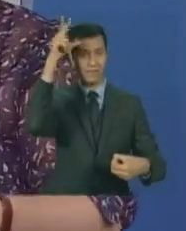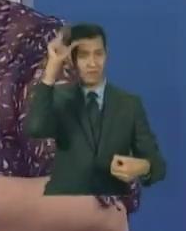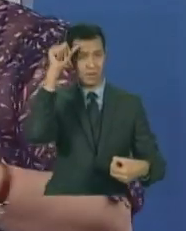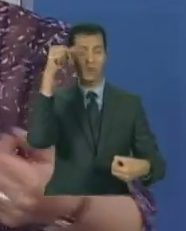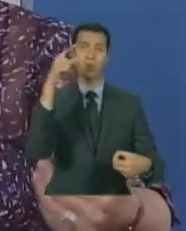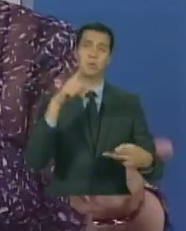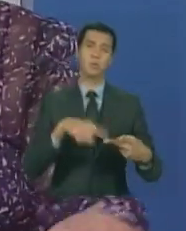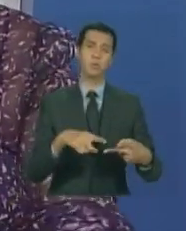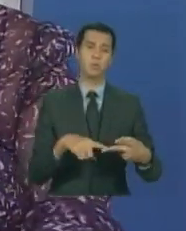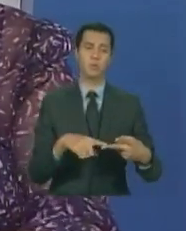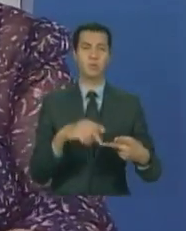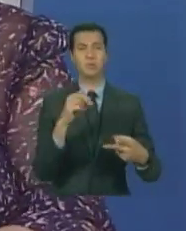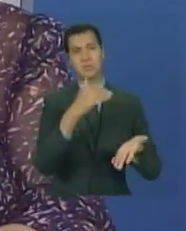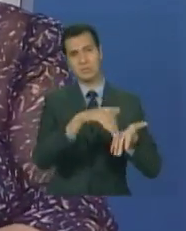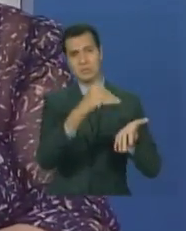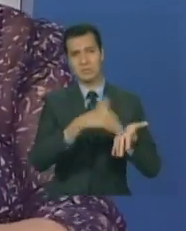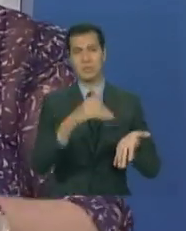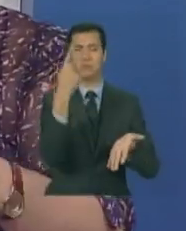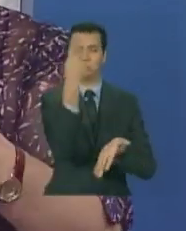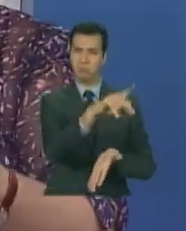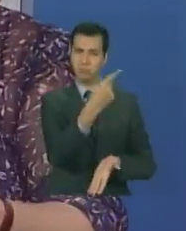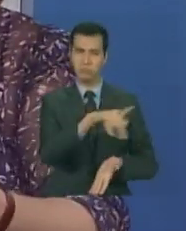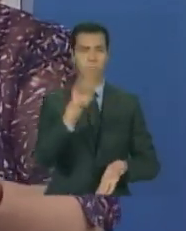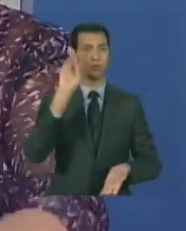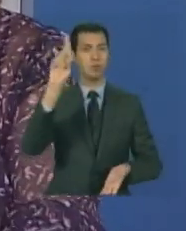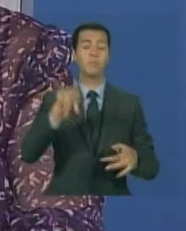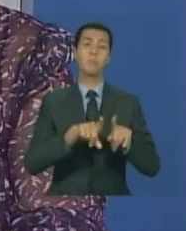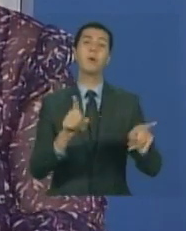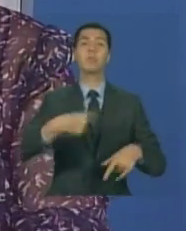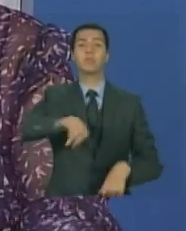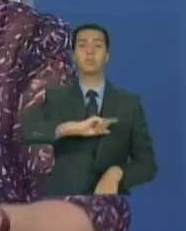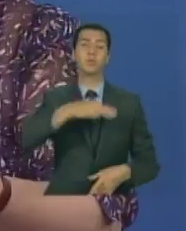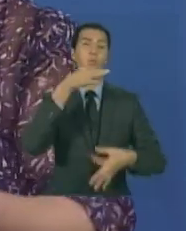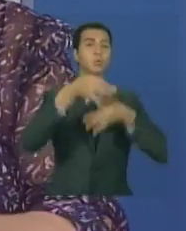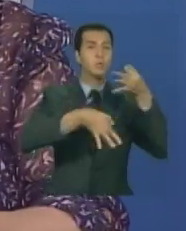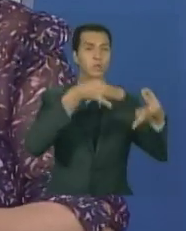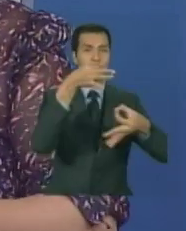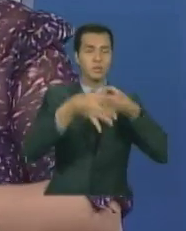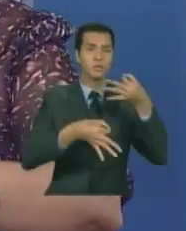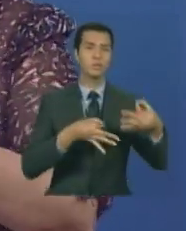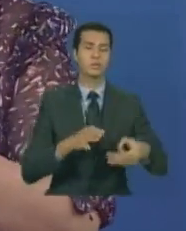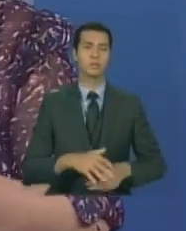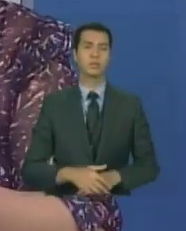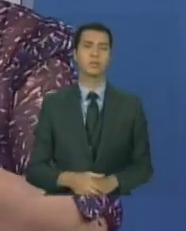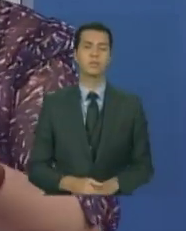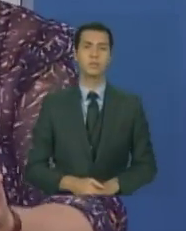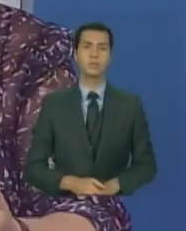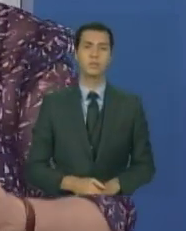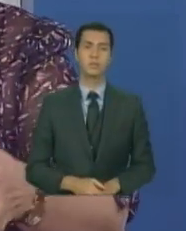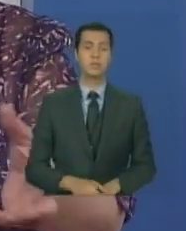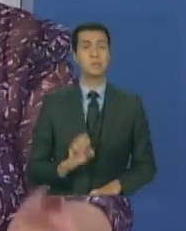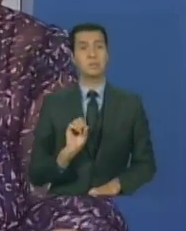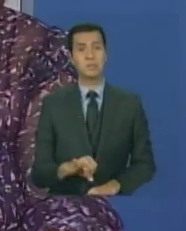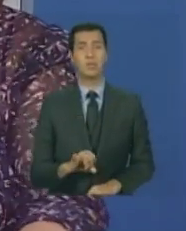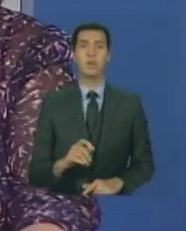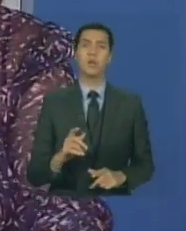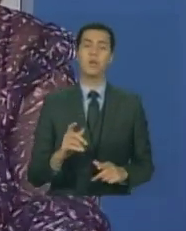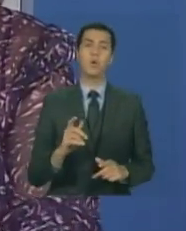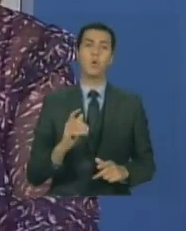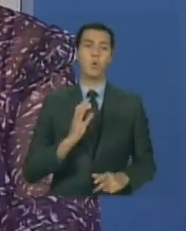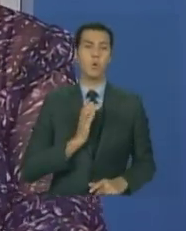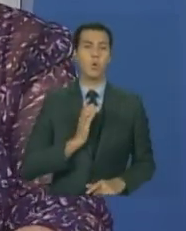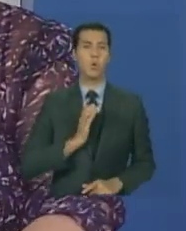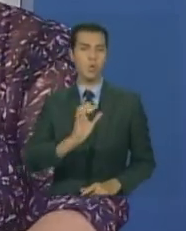por meio dos secretários, mas é uma sugestão que fazemos. E, se não for assistente social, a